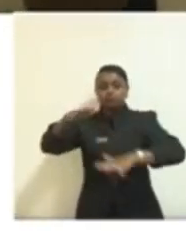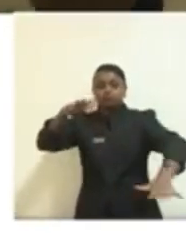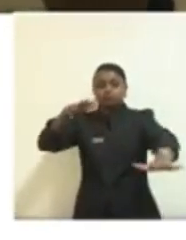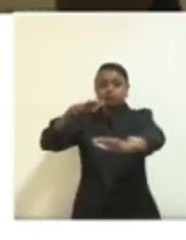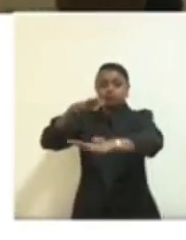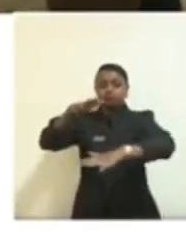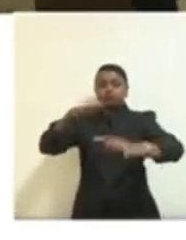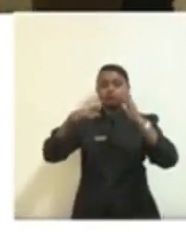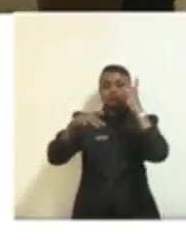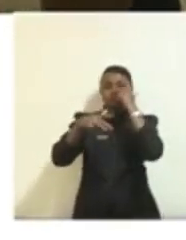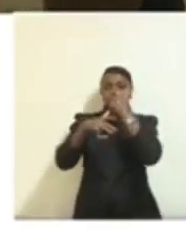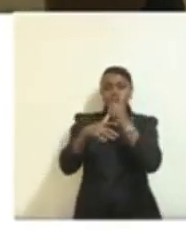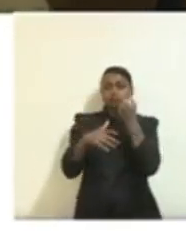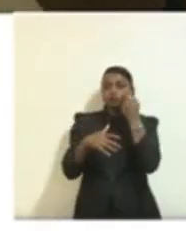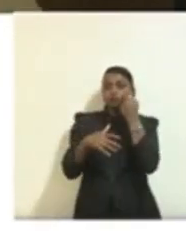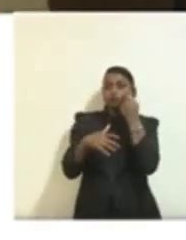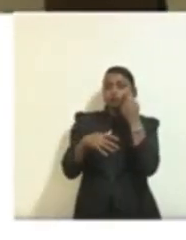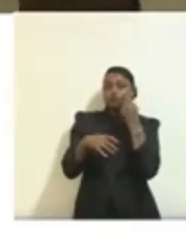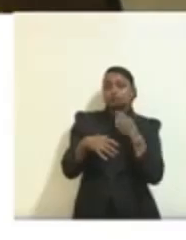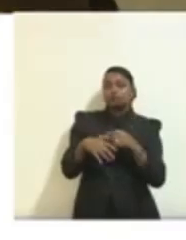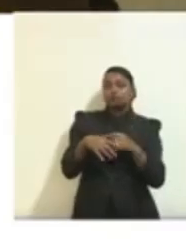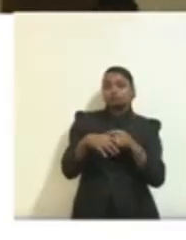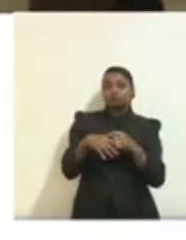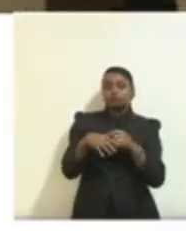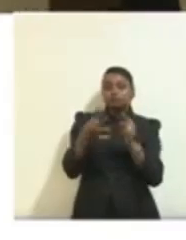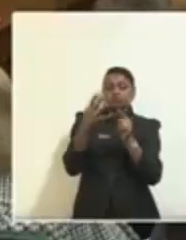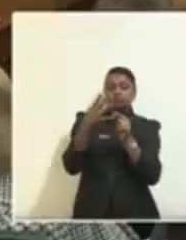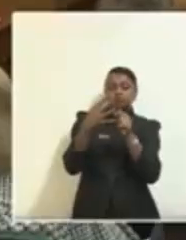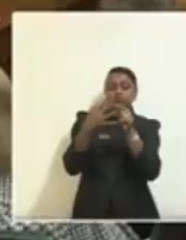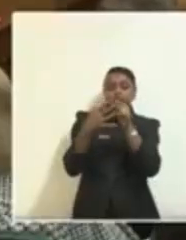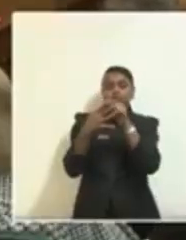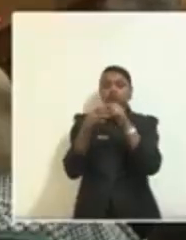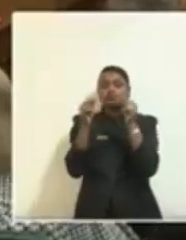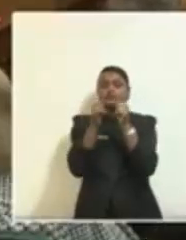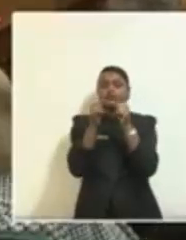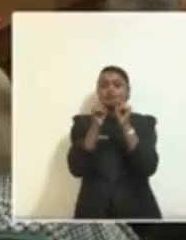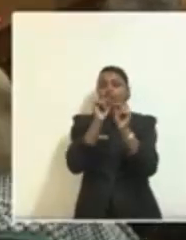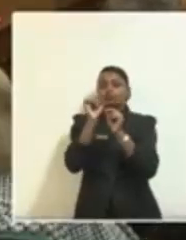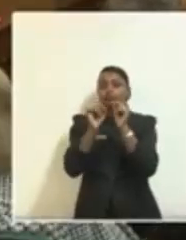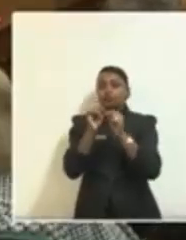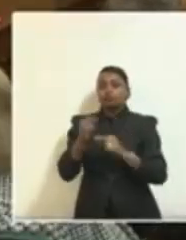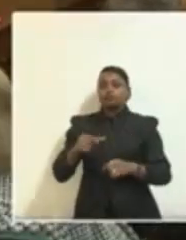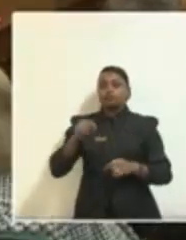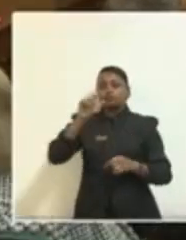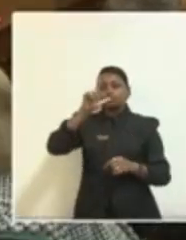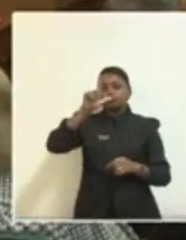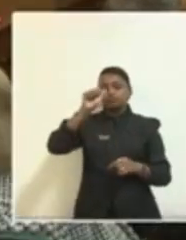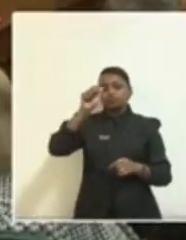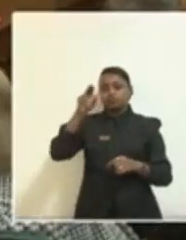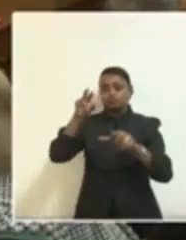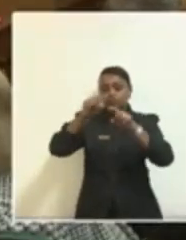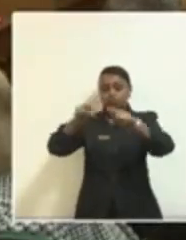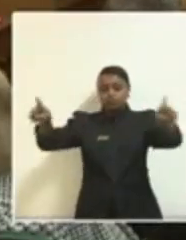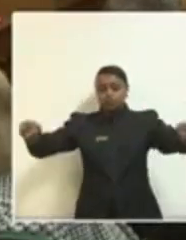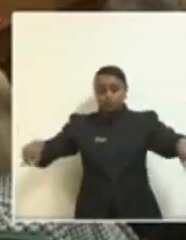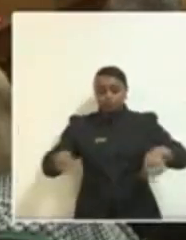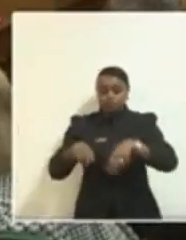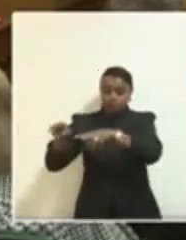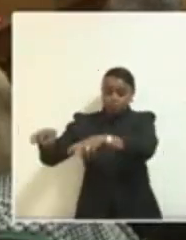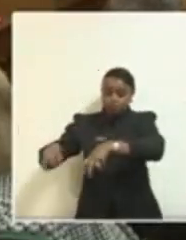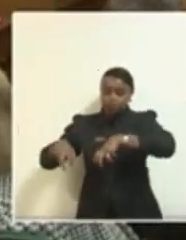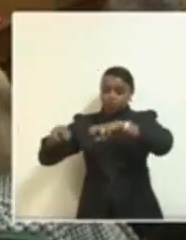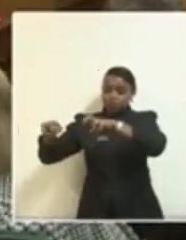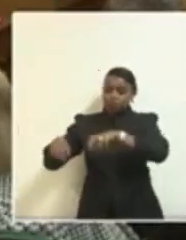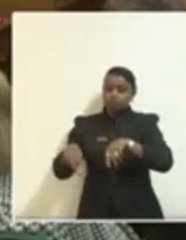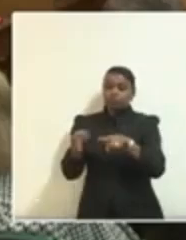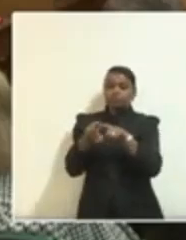avaliada quanto algumas características da paisagem, por exemplo, cobertura com lavouras no entorno,